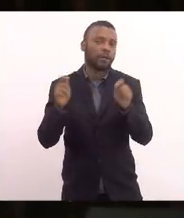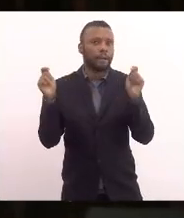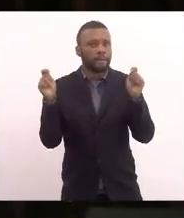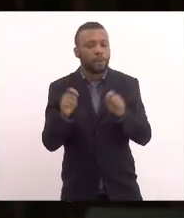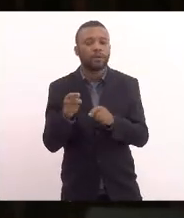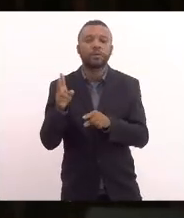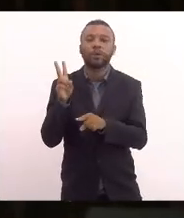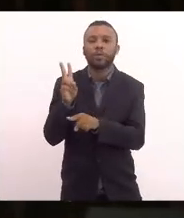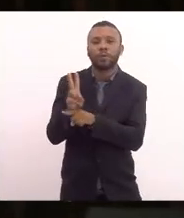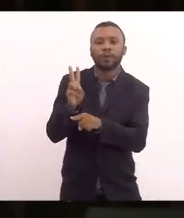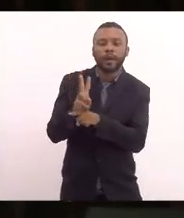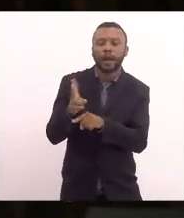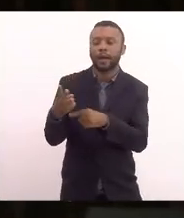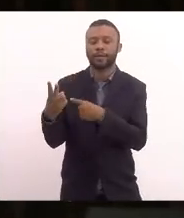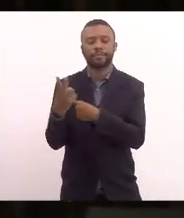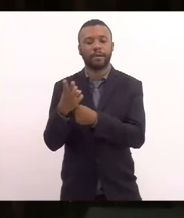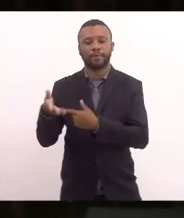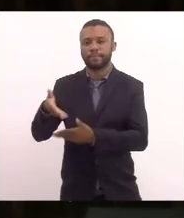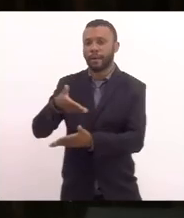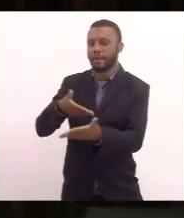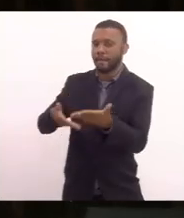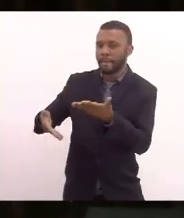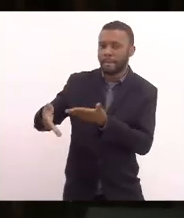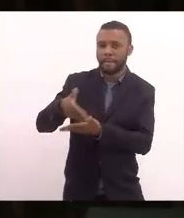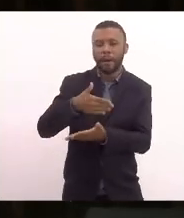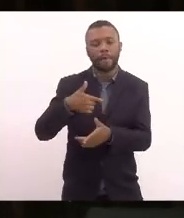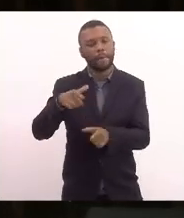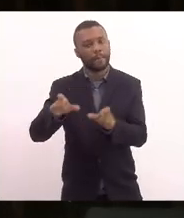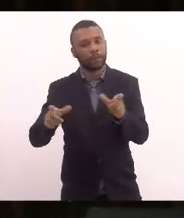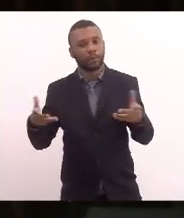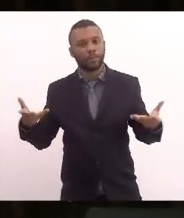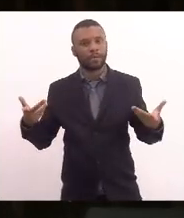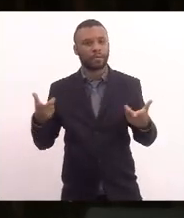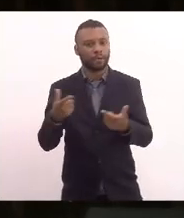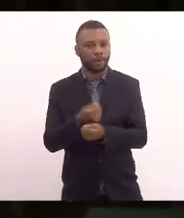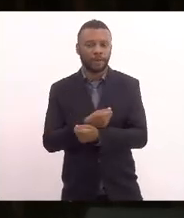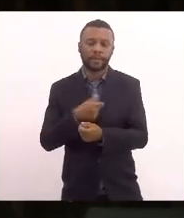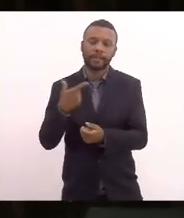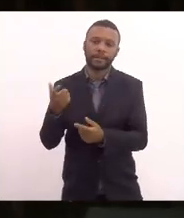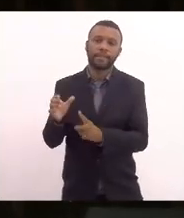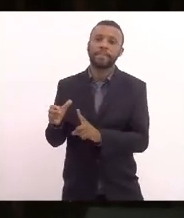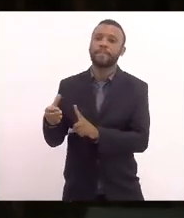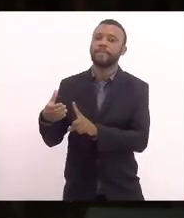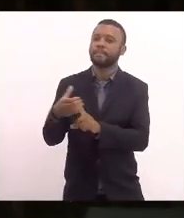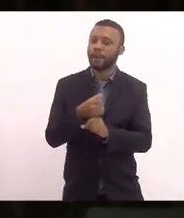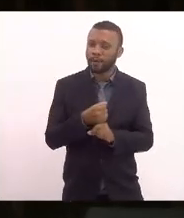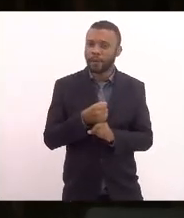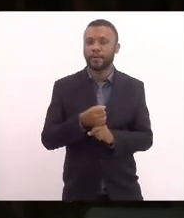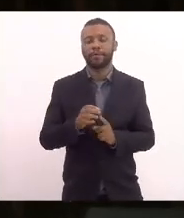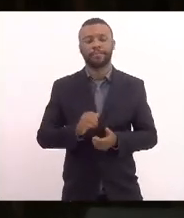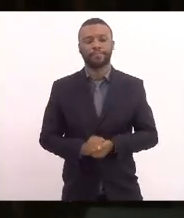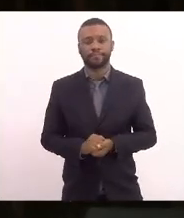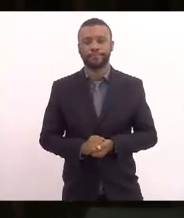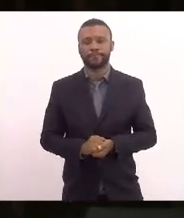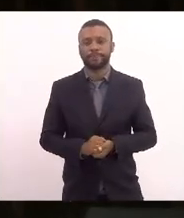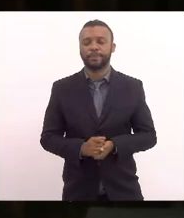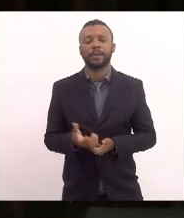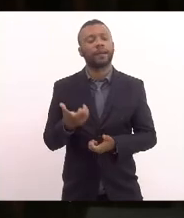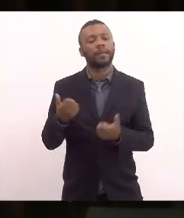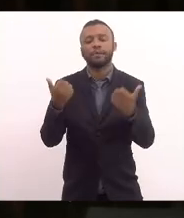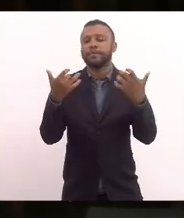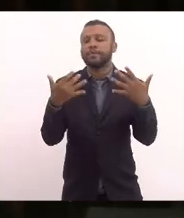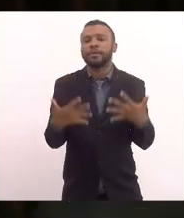cuidar e ser cuidada também por pessoas maravilhosas que me acolheram. Quero dizer que